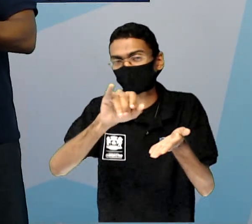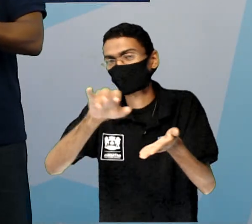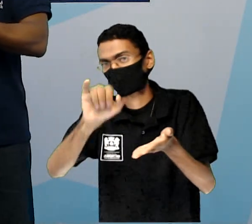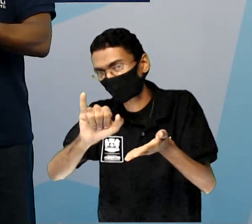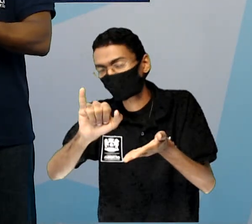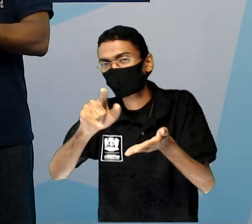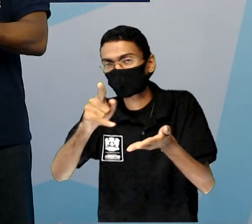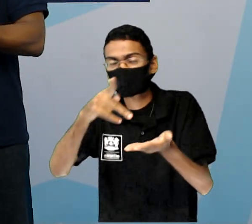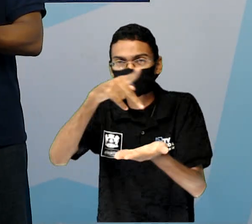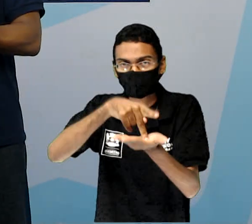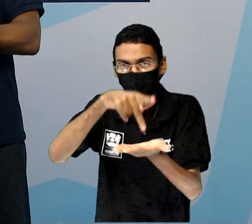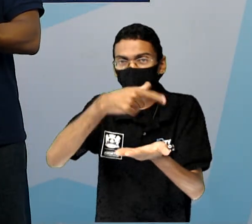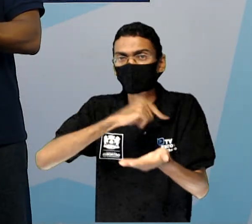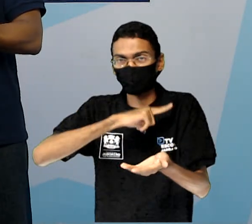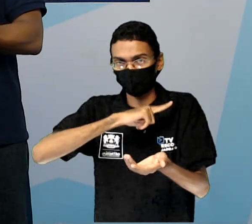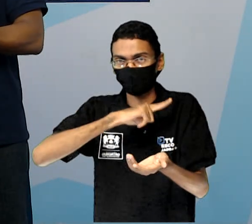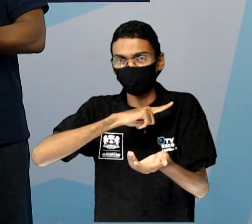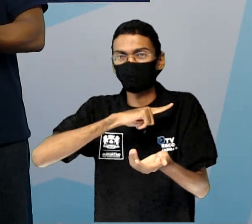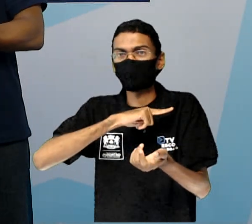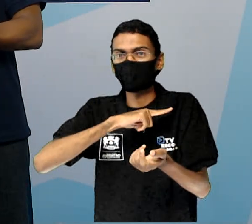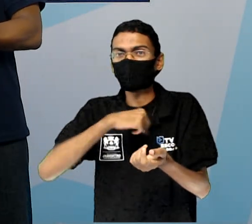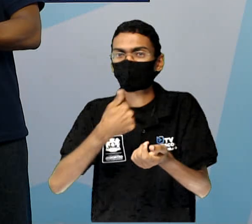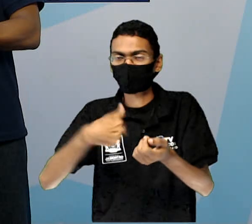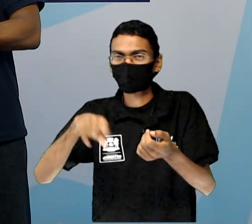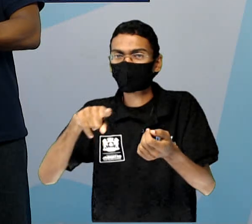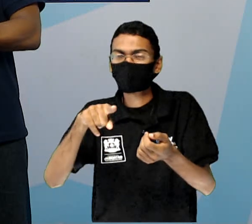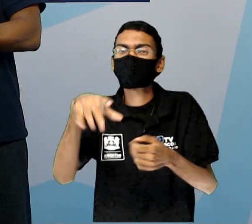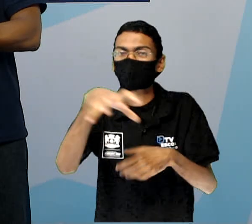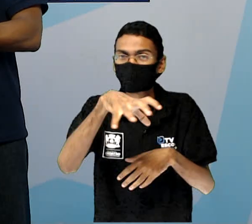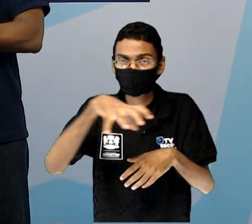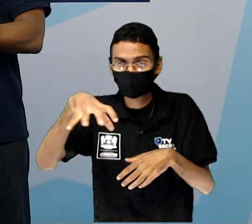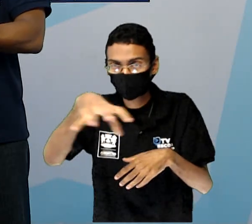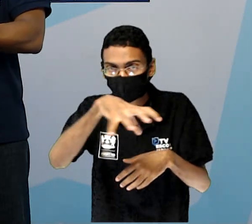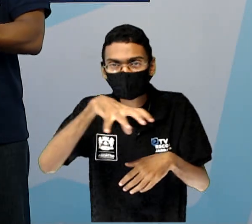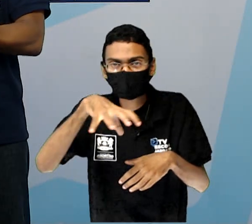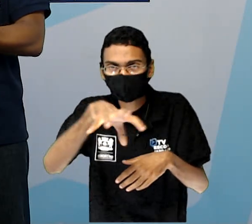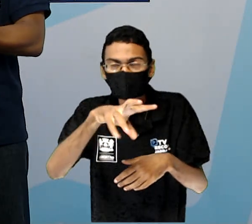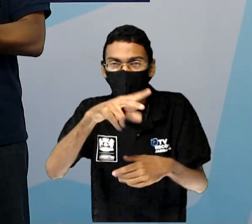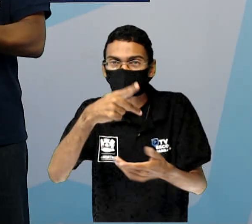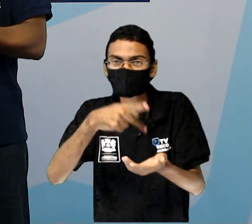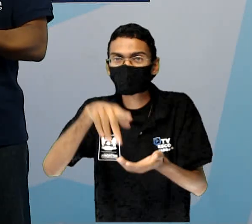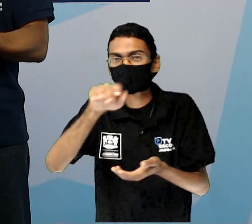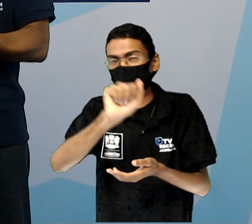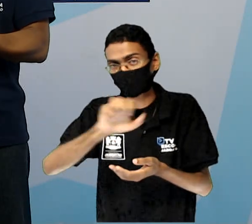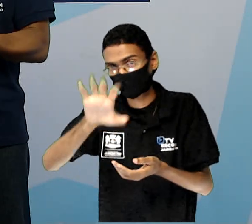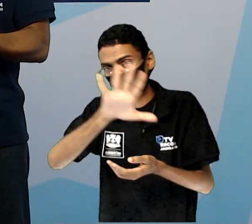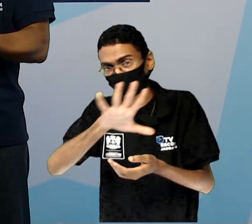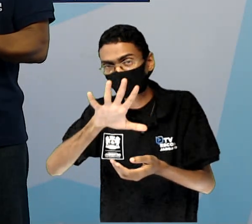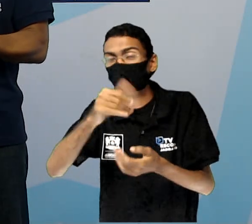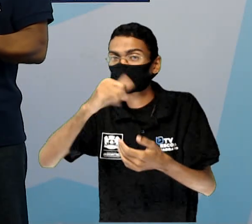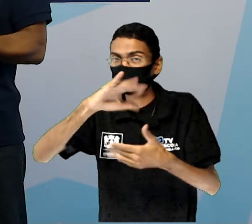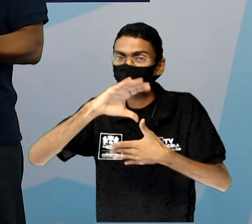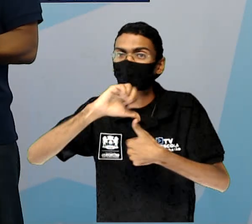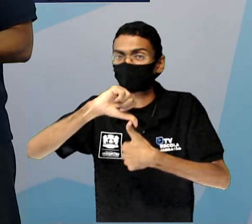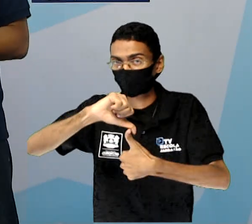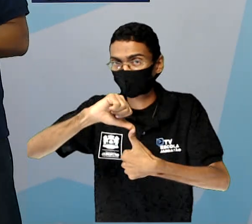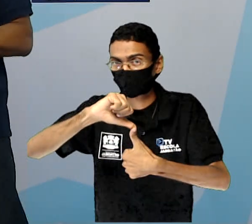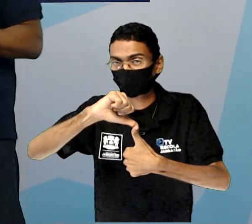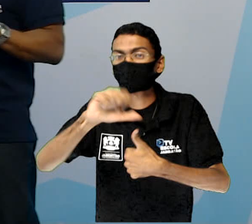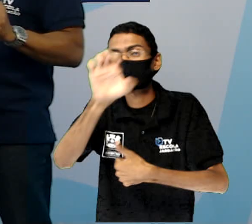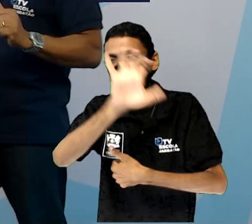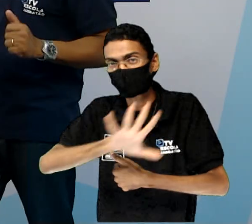alterna entre extensas planícies e grandes planaltos. A gente tem que na porção europeia, lembre-se que a Rússia, na verdade, que faz parte